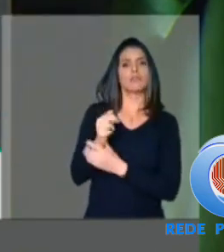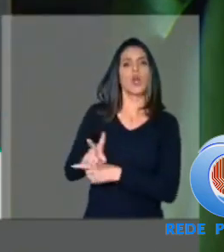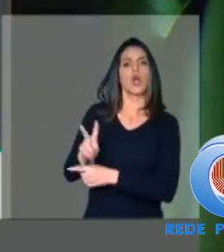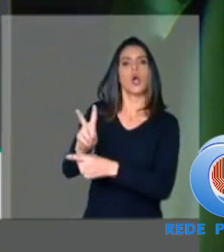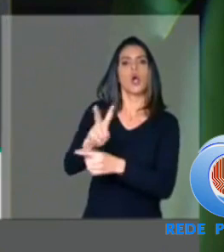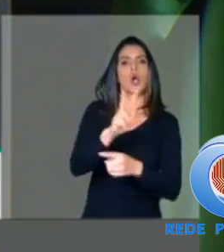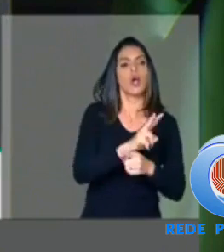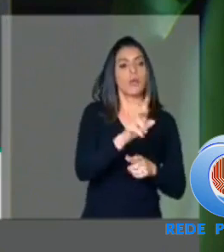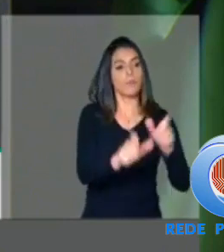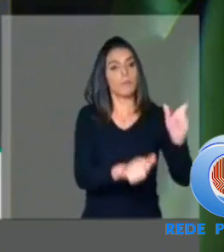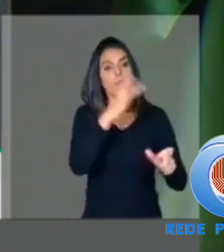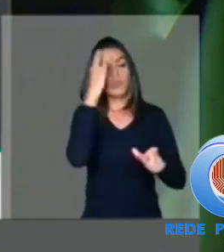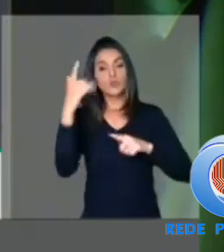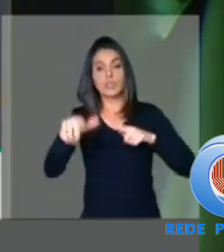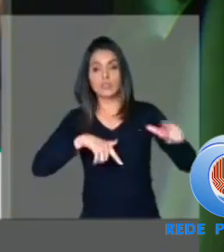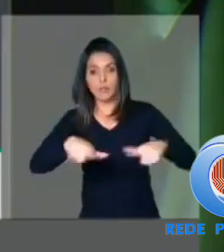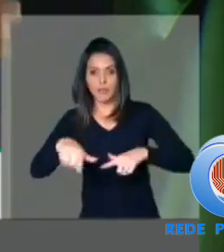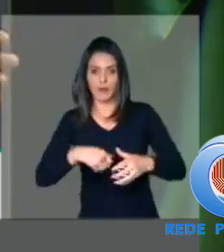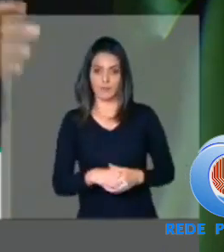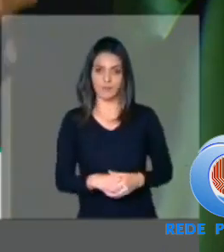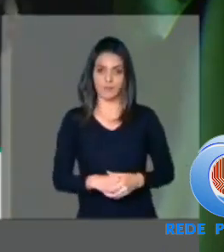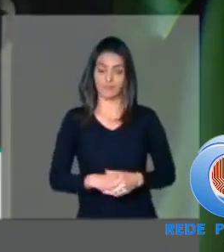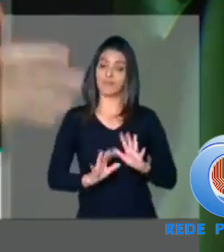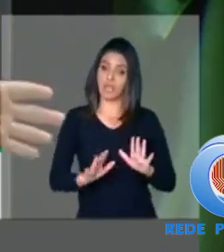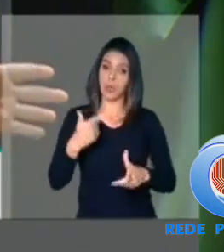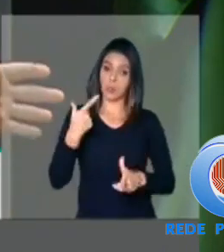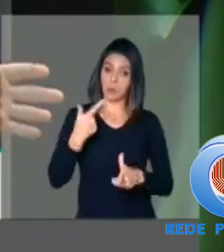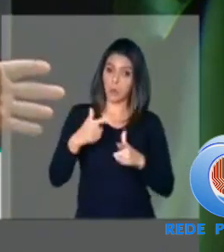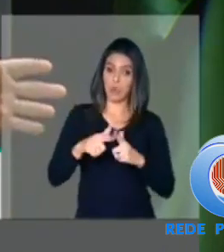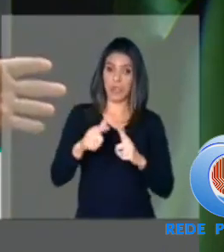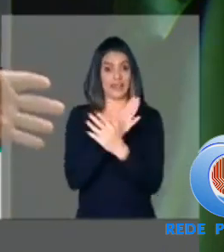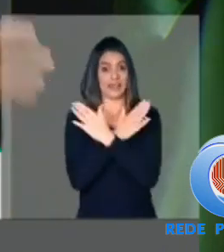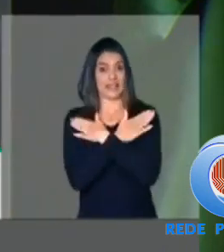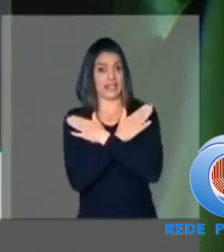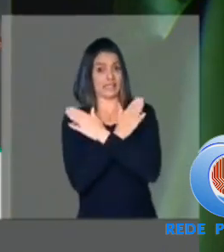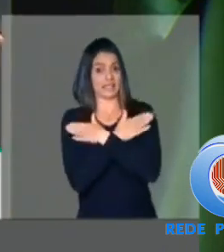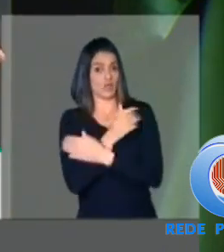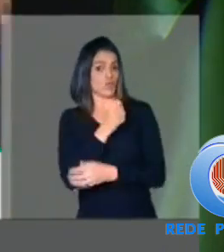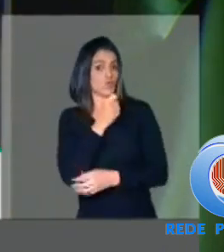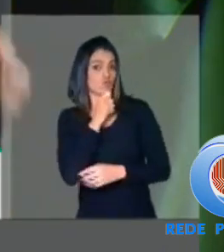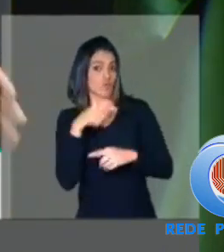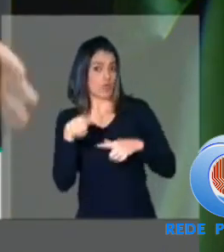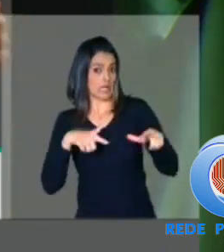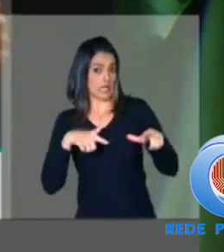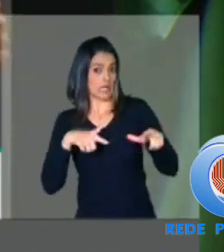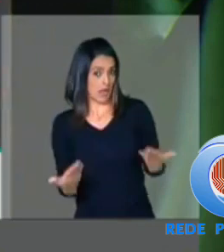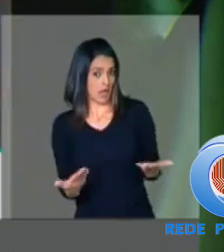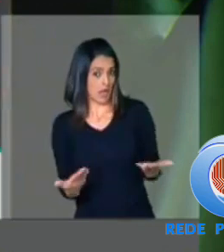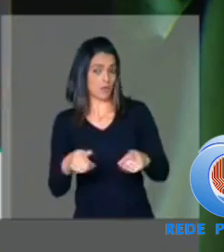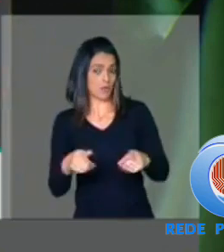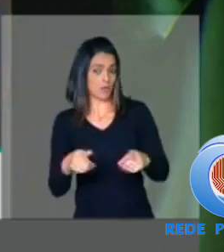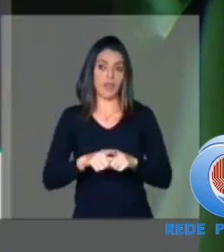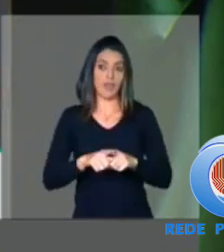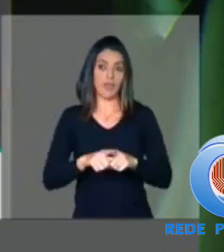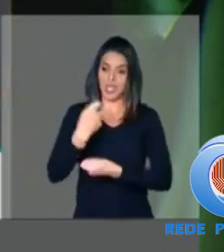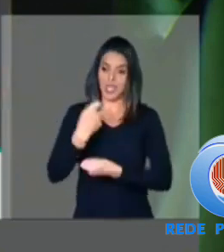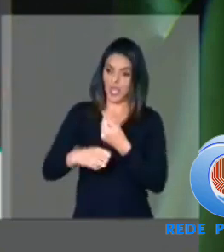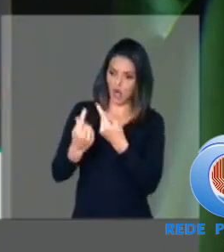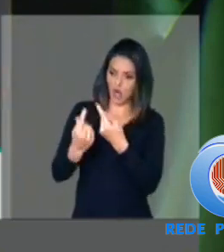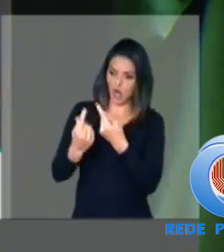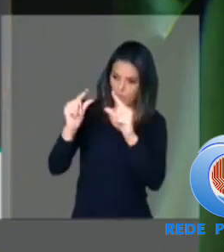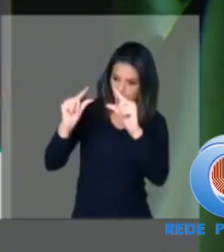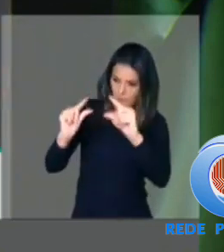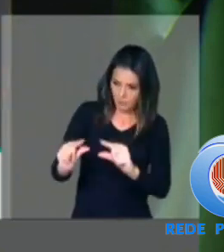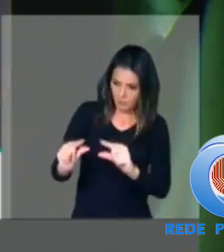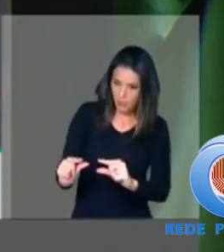trabalha. E o problema, na verdade, do desemprego, o problema da baixa atividade econômica,